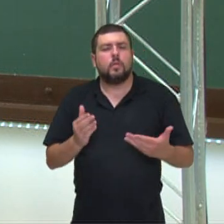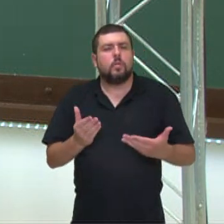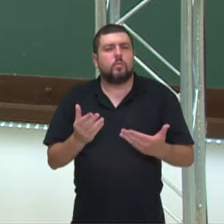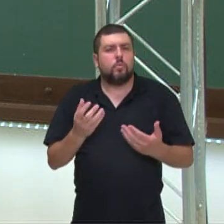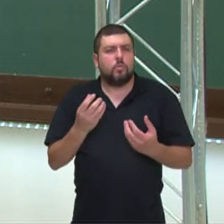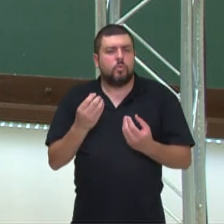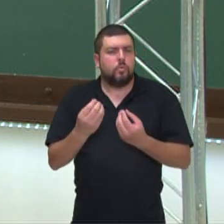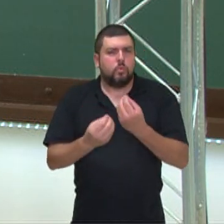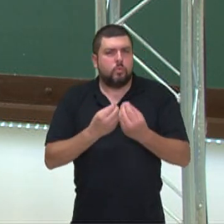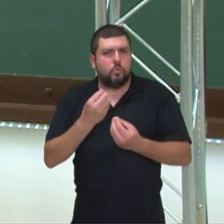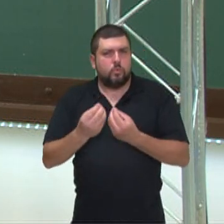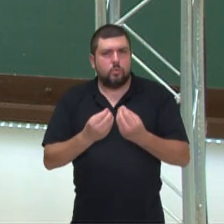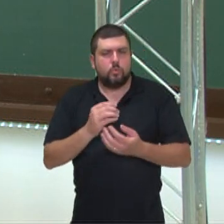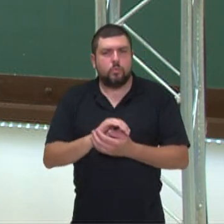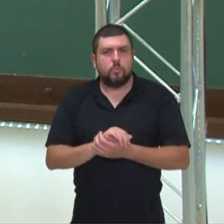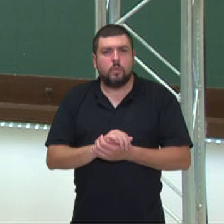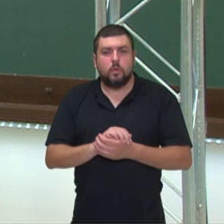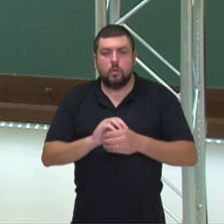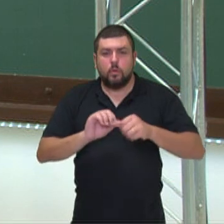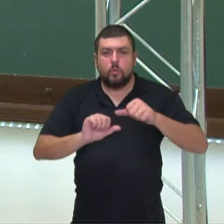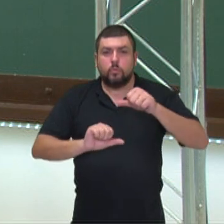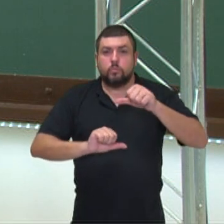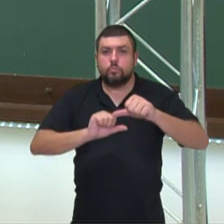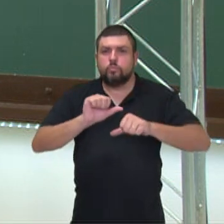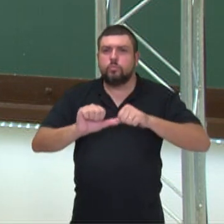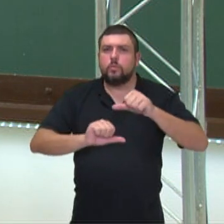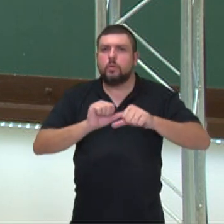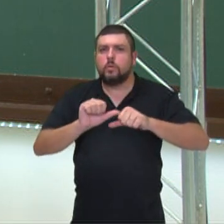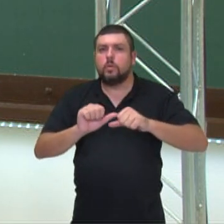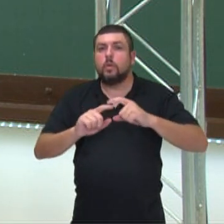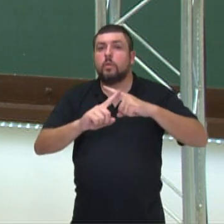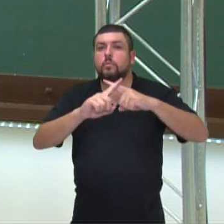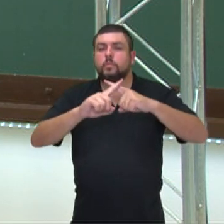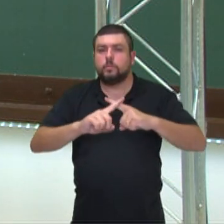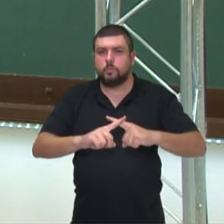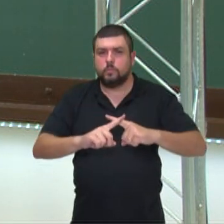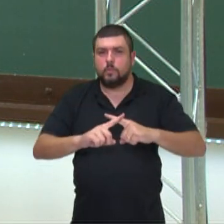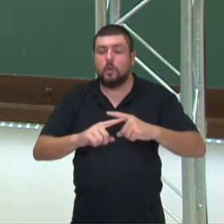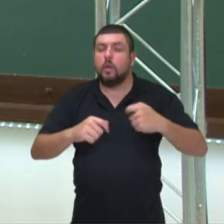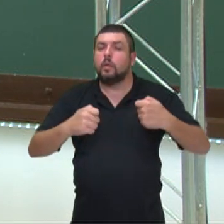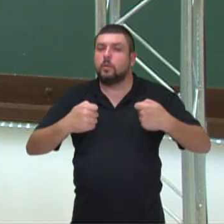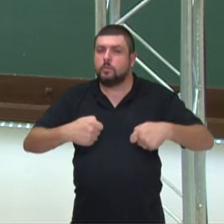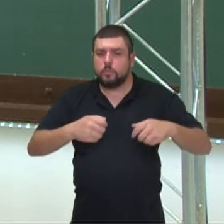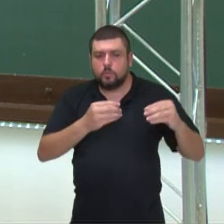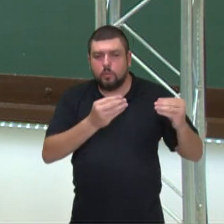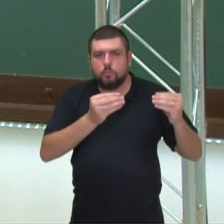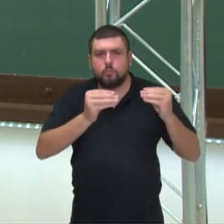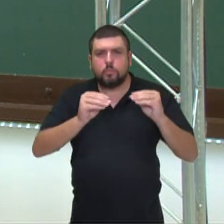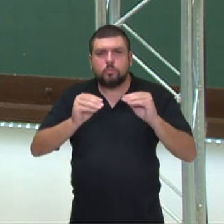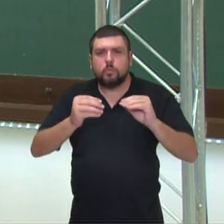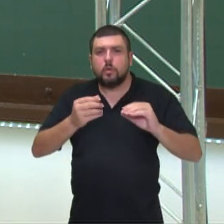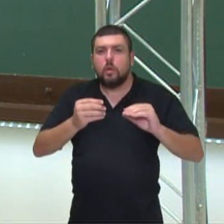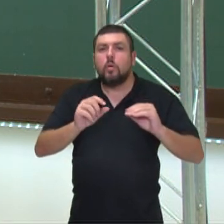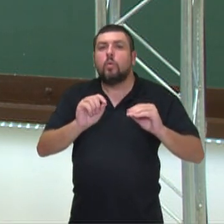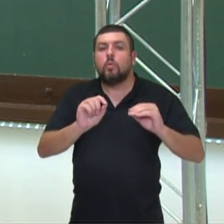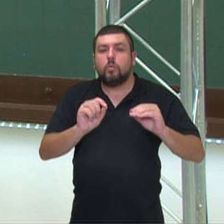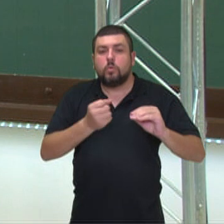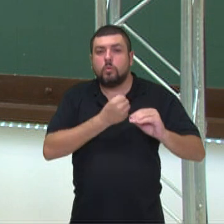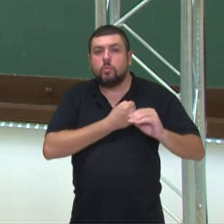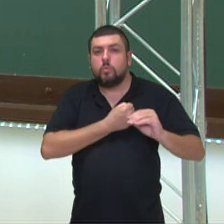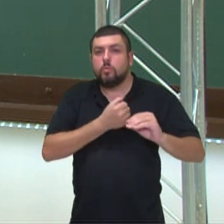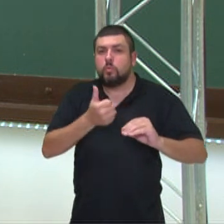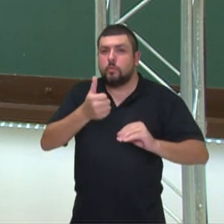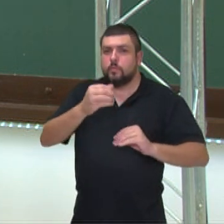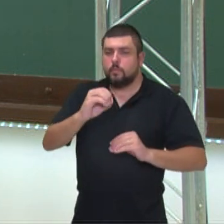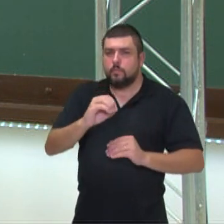vou transformar isso aqui numa multiplicação, em que eu quero que apareça uma potência de 10, um múltiplo de 10, enfim. Então olha só, o 200.000 é